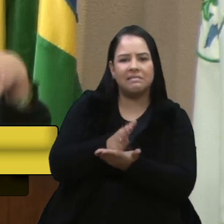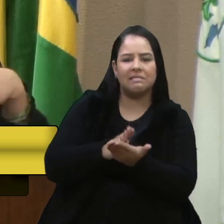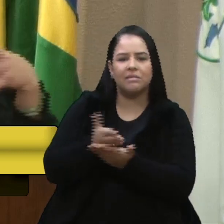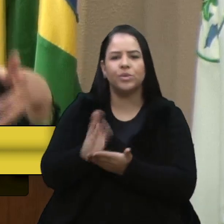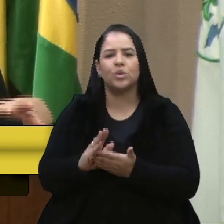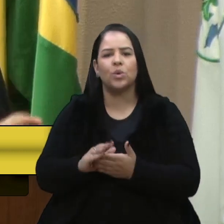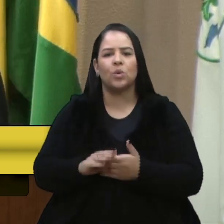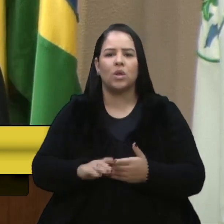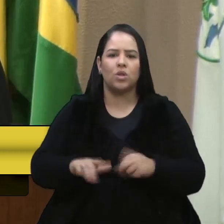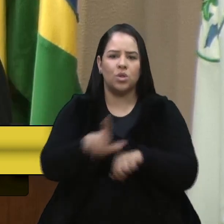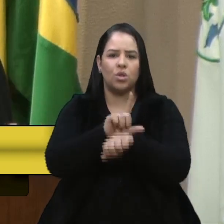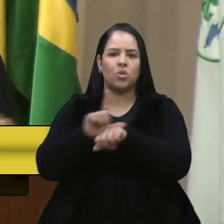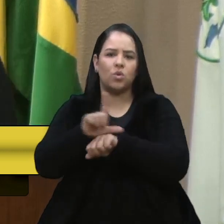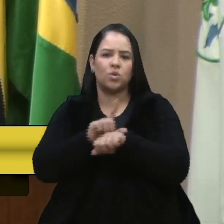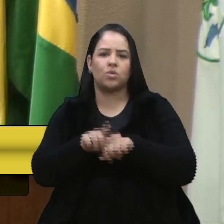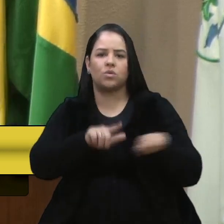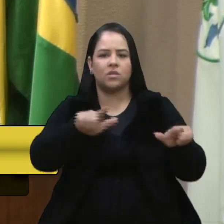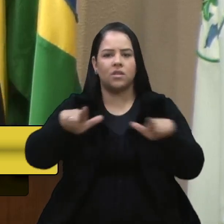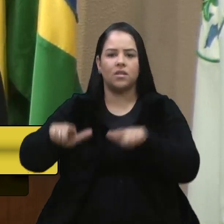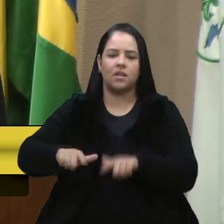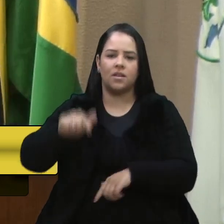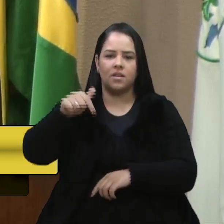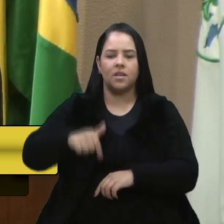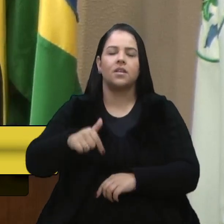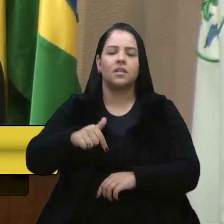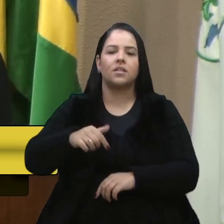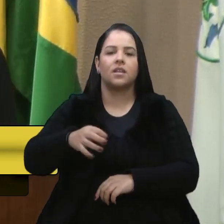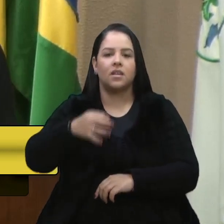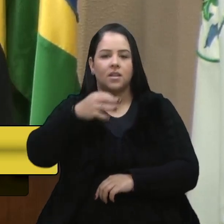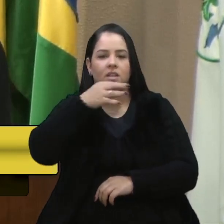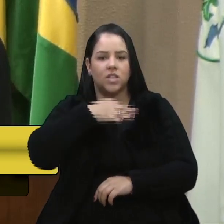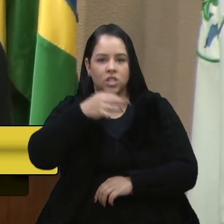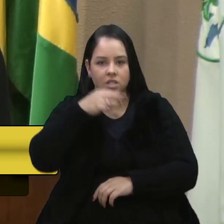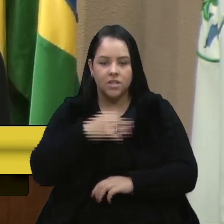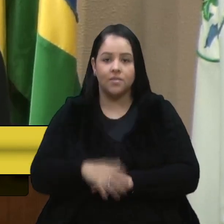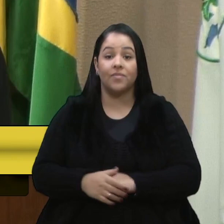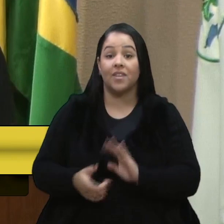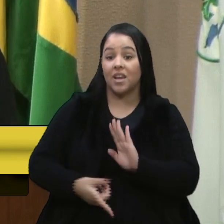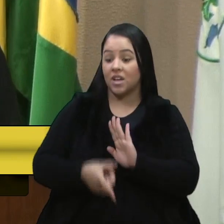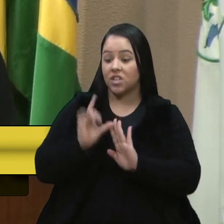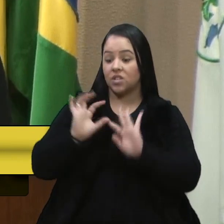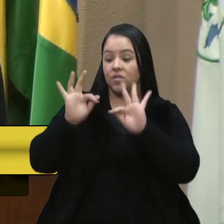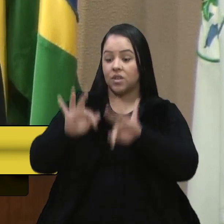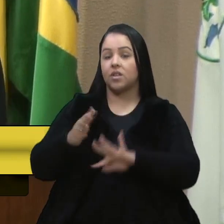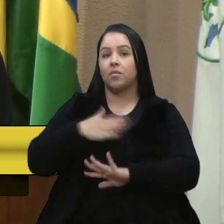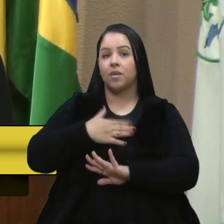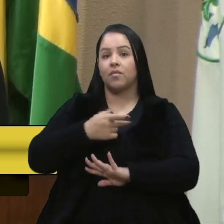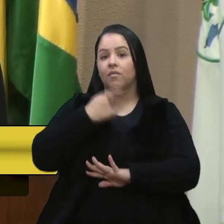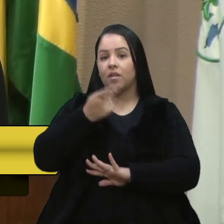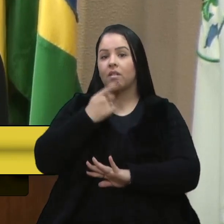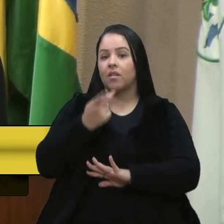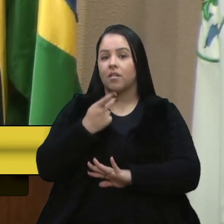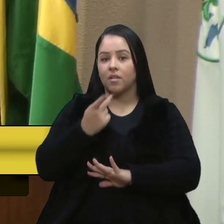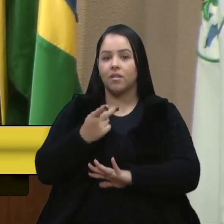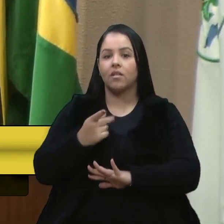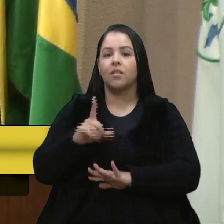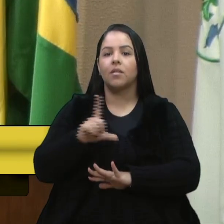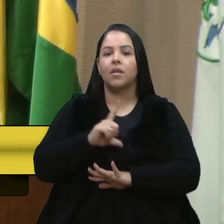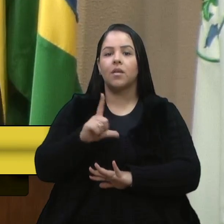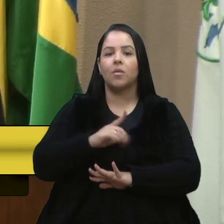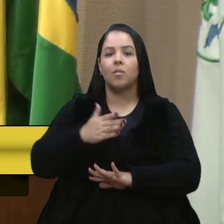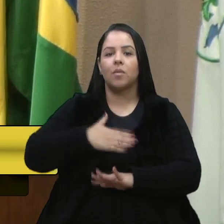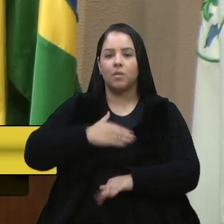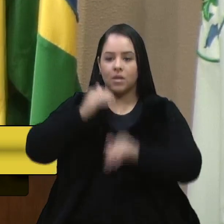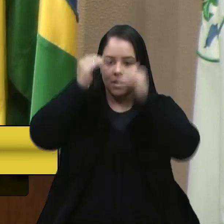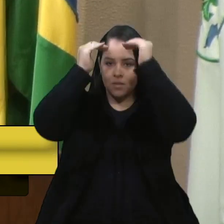comércio local da nossa cidade. Quero aqui, inclusive, antes de finalizar a minha fala, deixar o meu